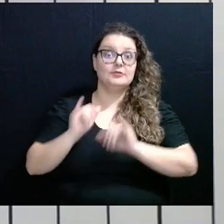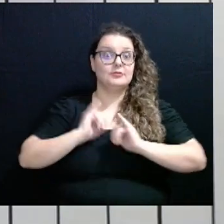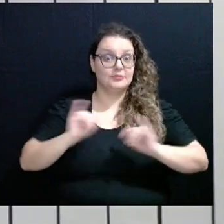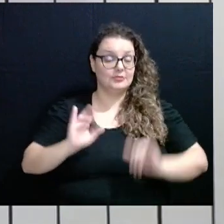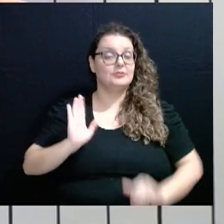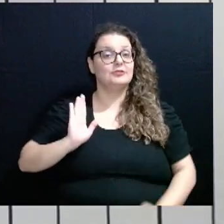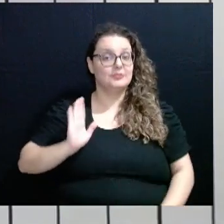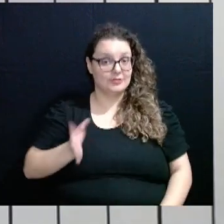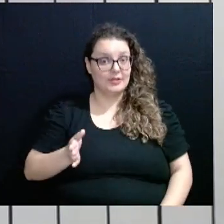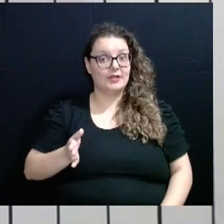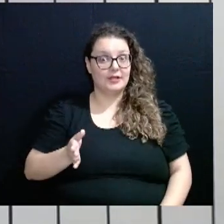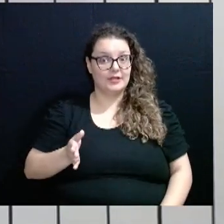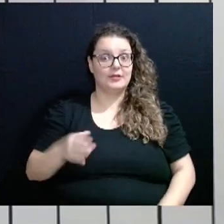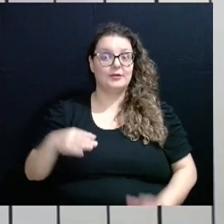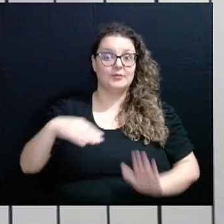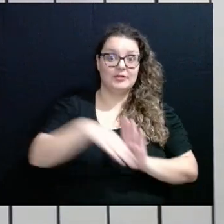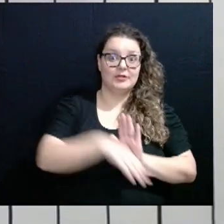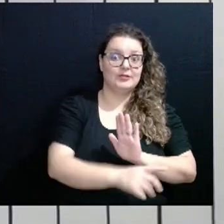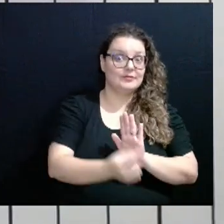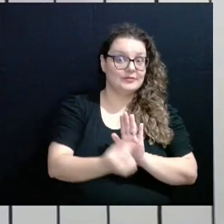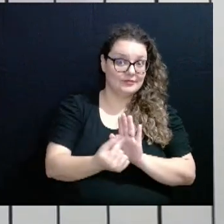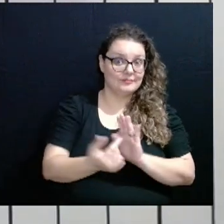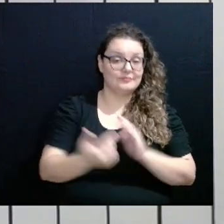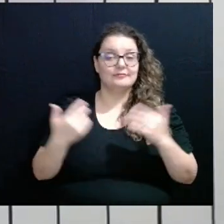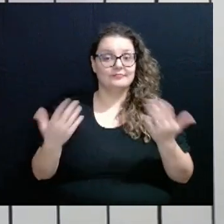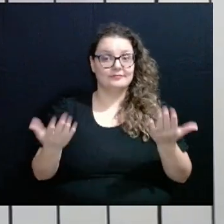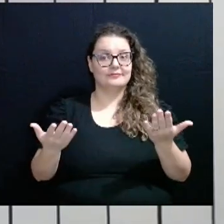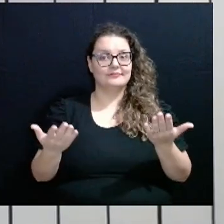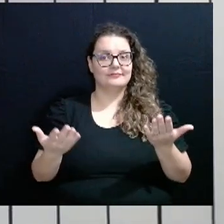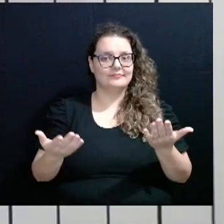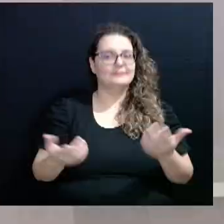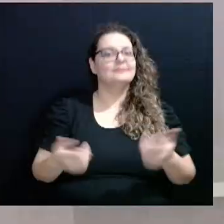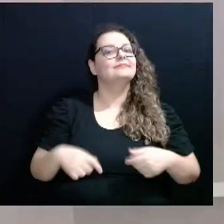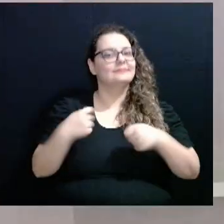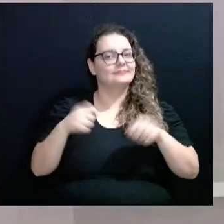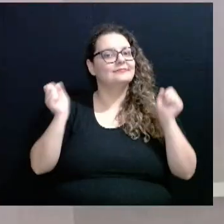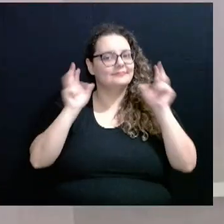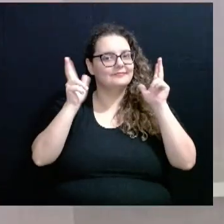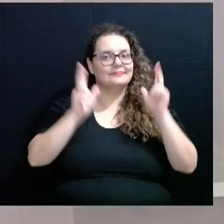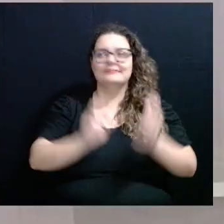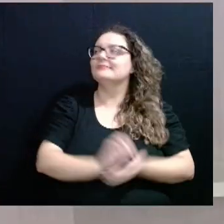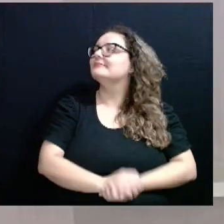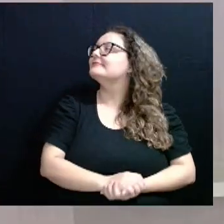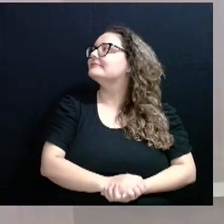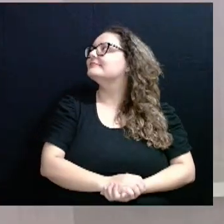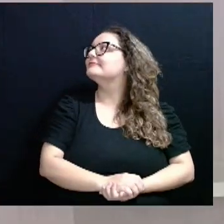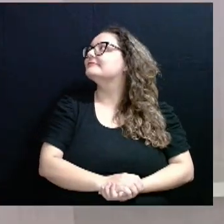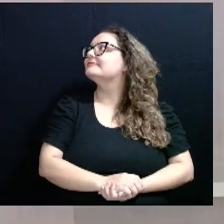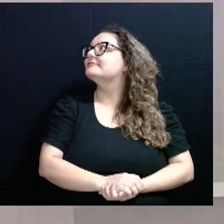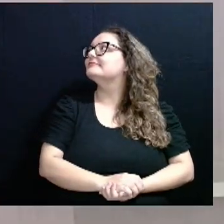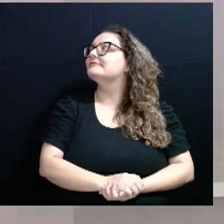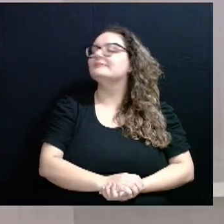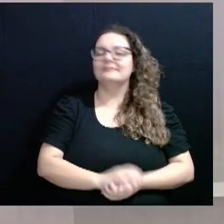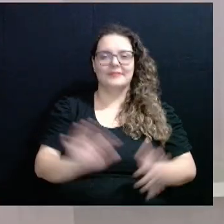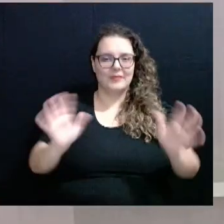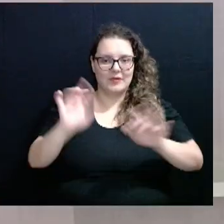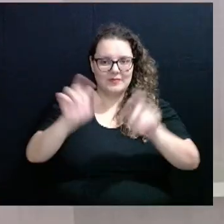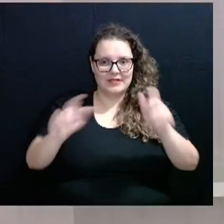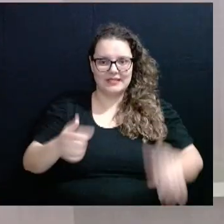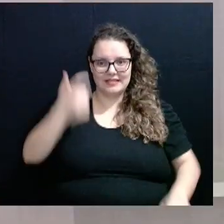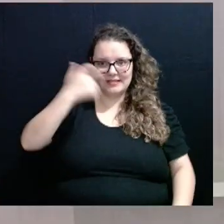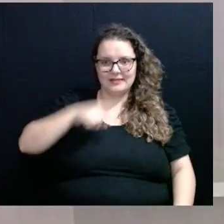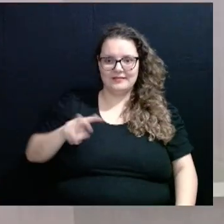com queda nos preços. Então, é preciso ficar atento. Oi, pessoal, tudo bem? Eu sou a Vanessa,